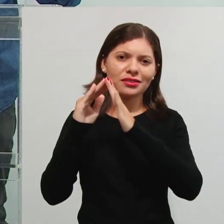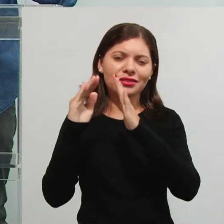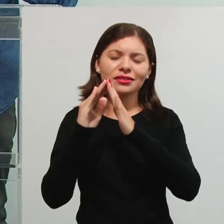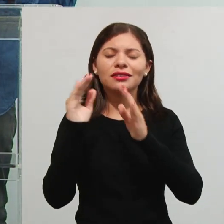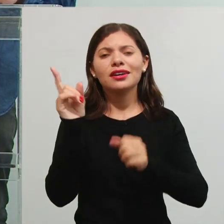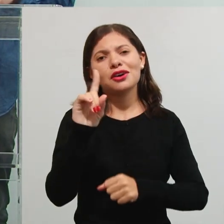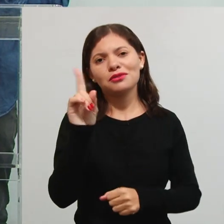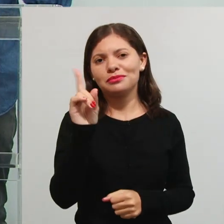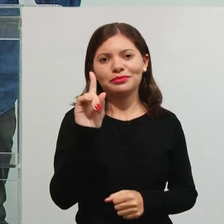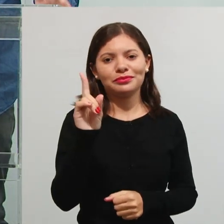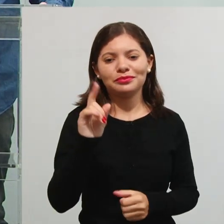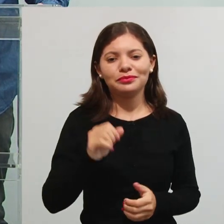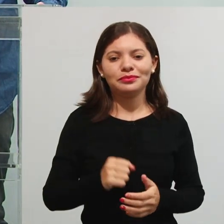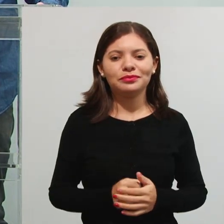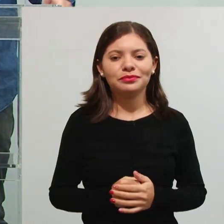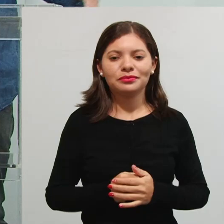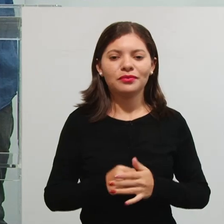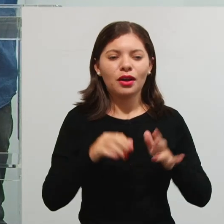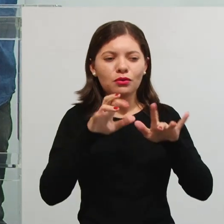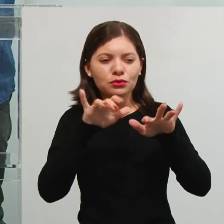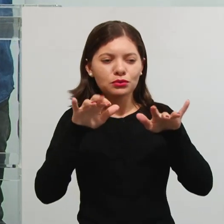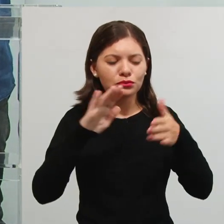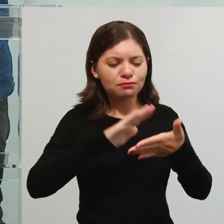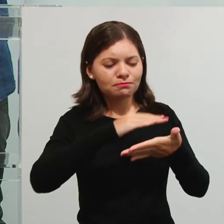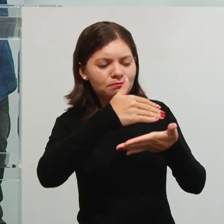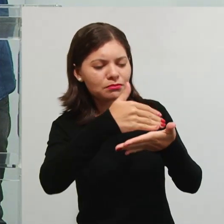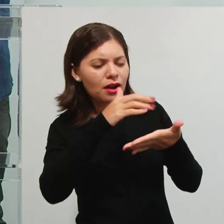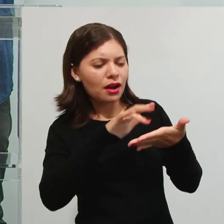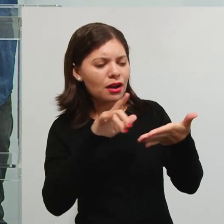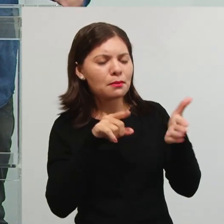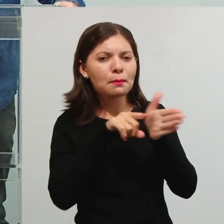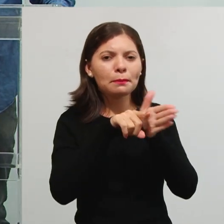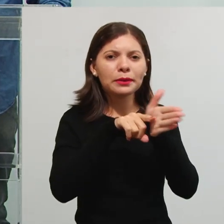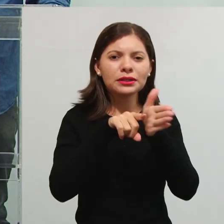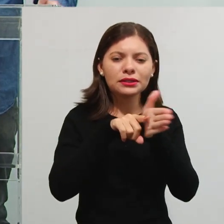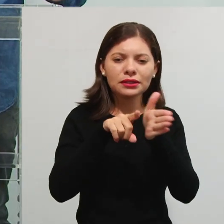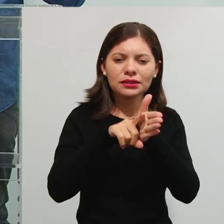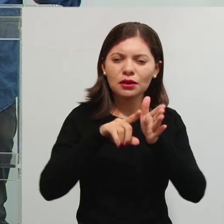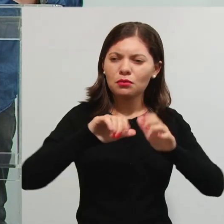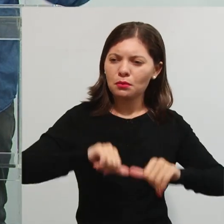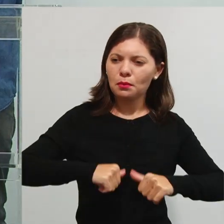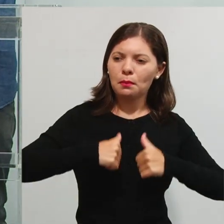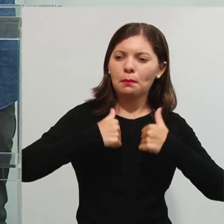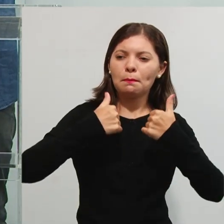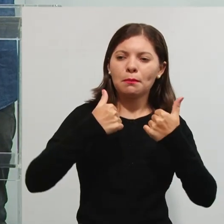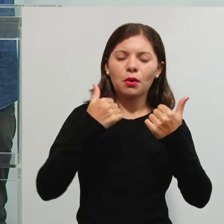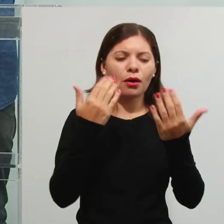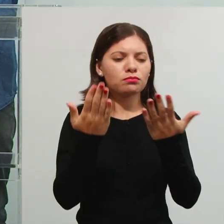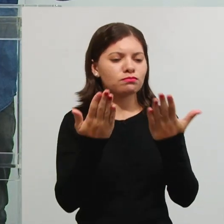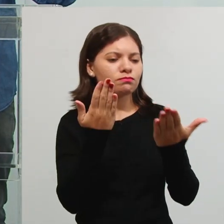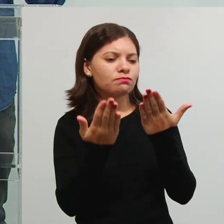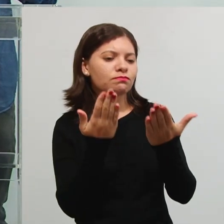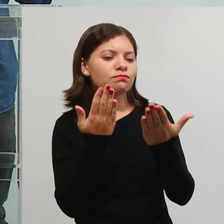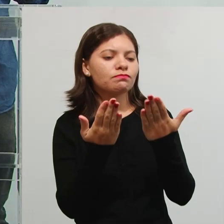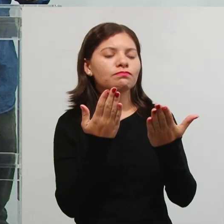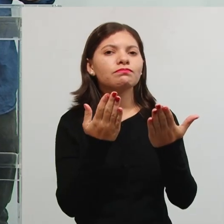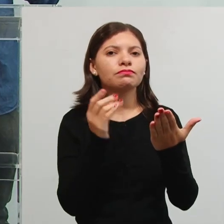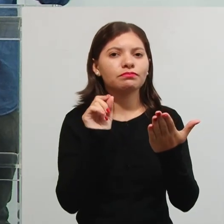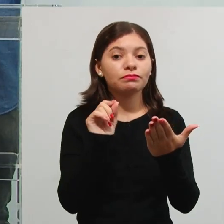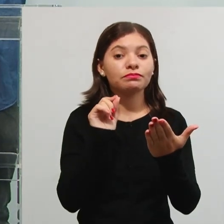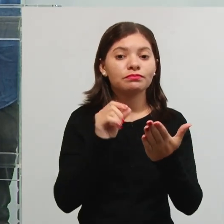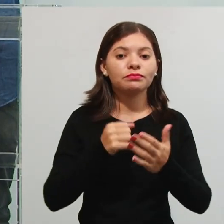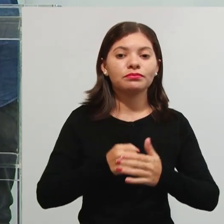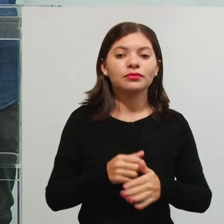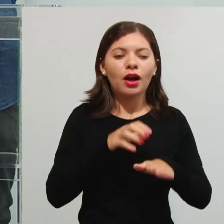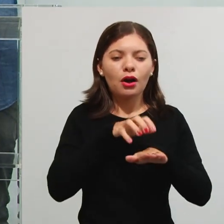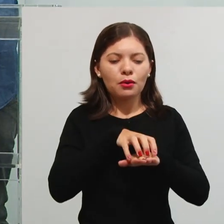né? Você vê tudo hoje pela internet, você pesquisa os melhores equipamentos, compara um com o outro, vê a questão do